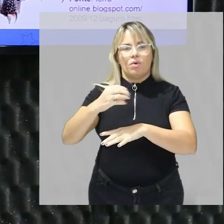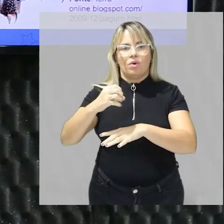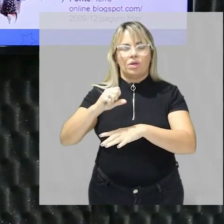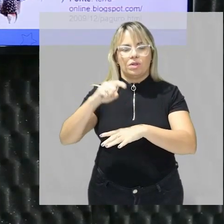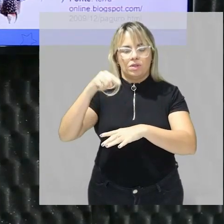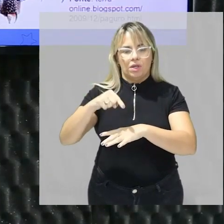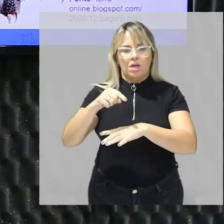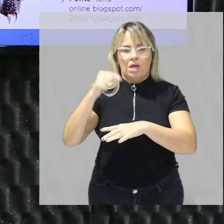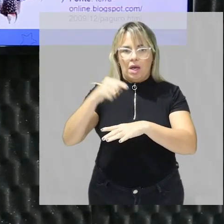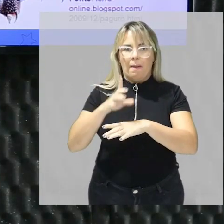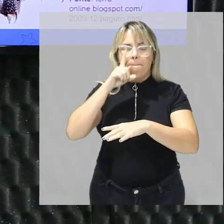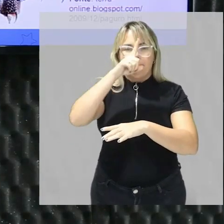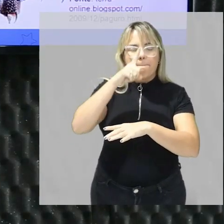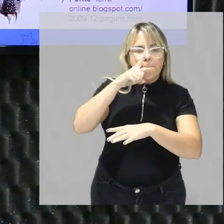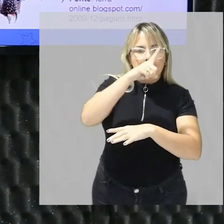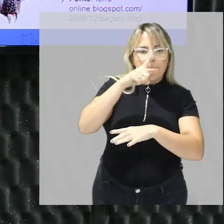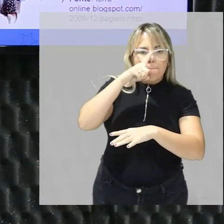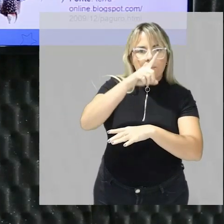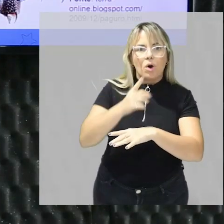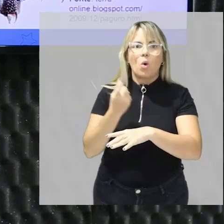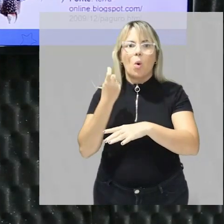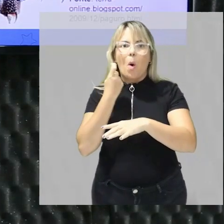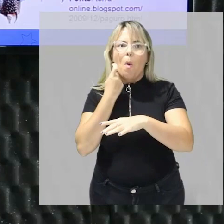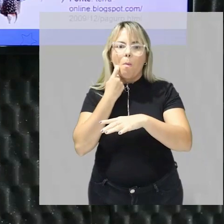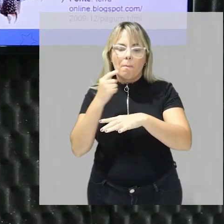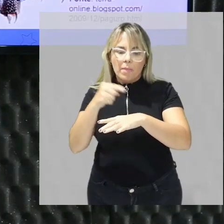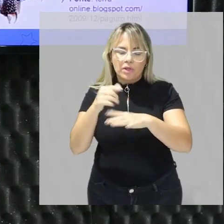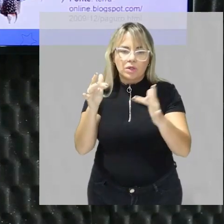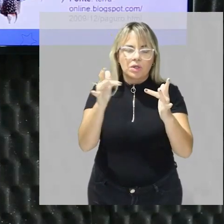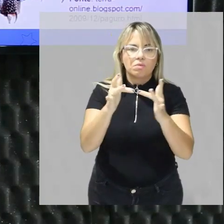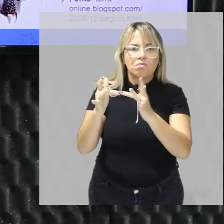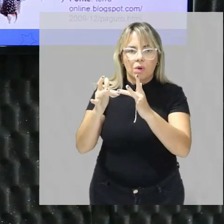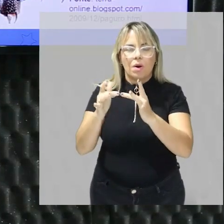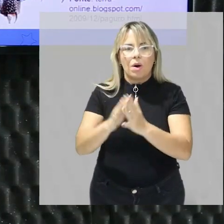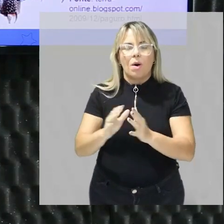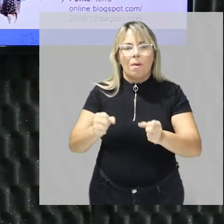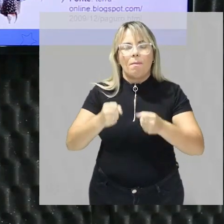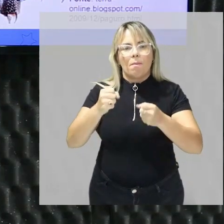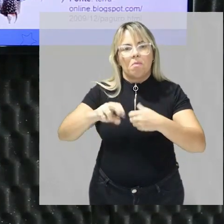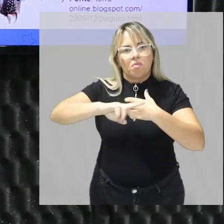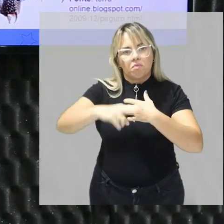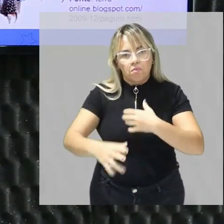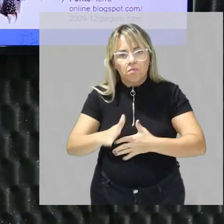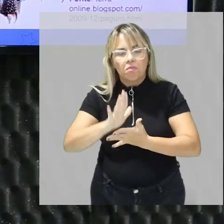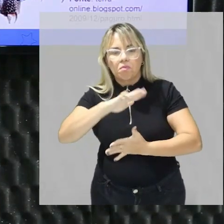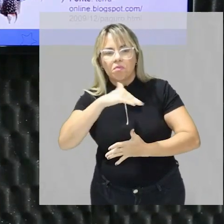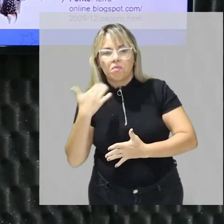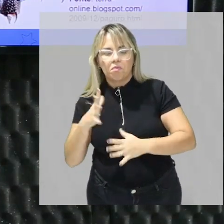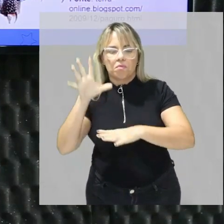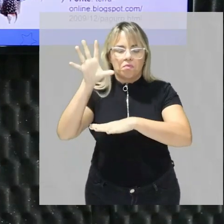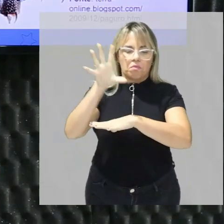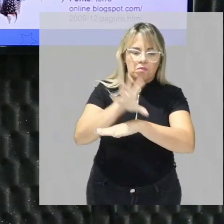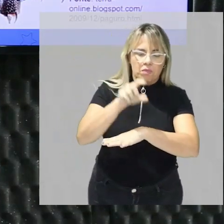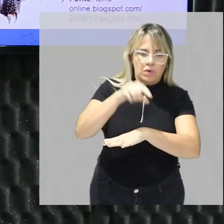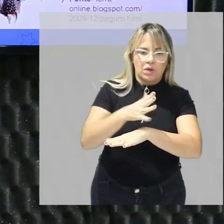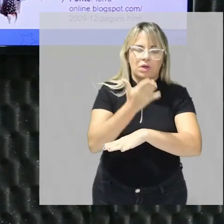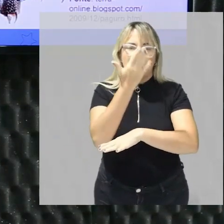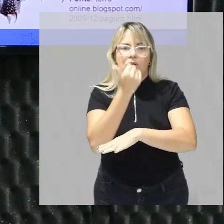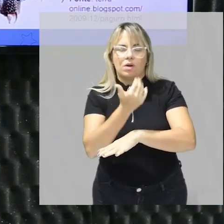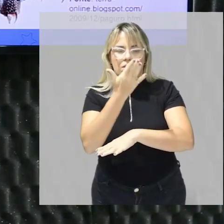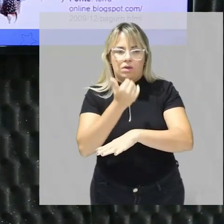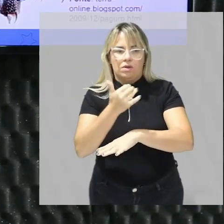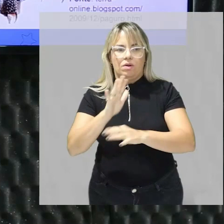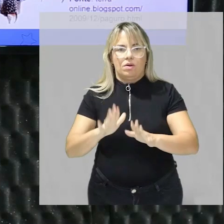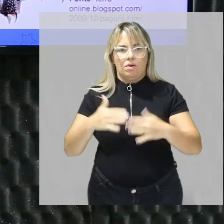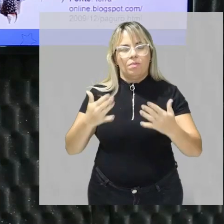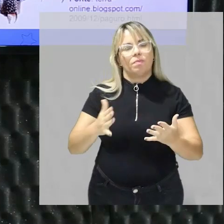é venenoso, né? Os peixes, quando tocam nesse animal, terminam morrendo, são capturados por ela e servem de alimento, né,